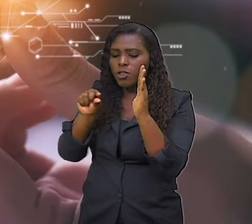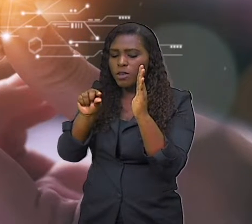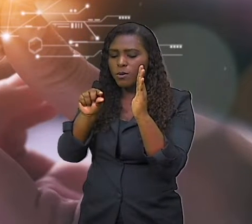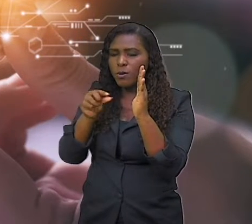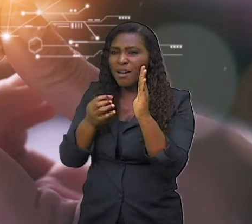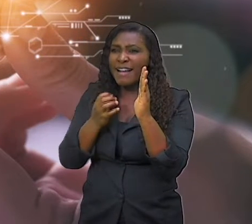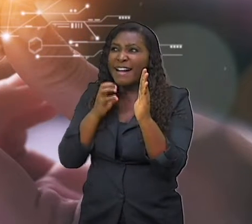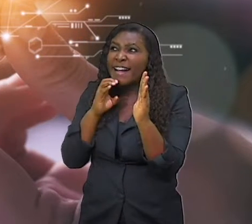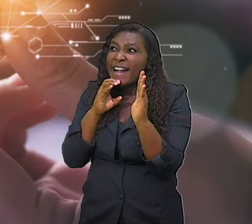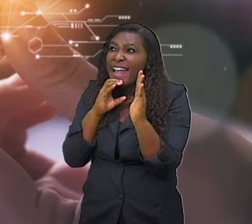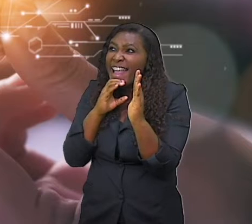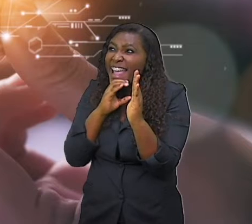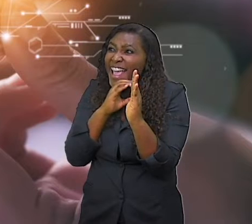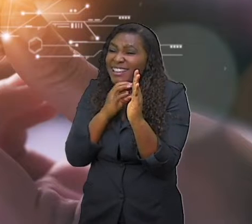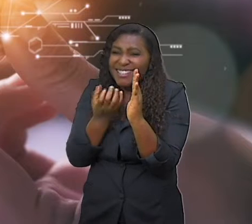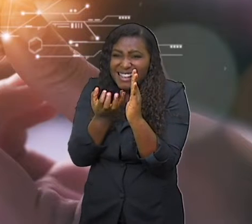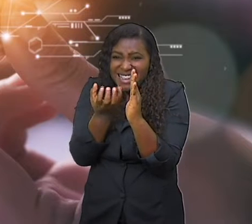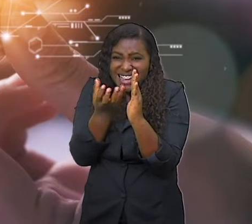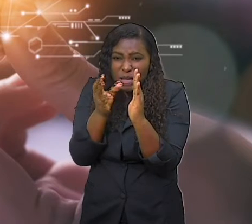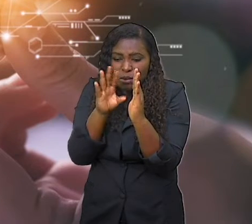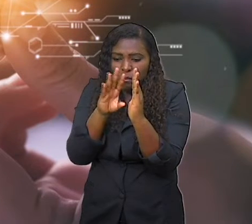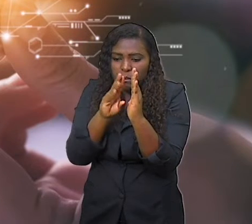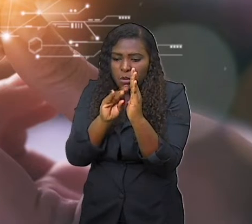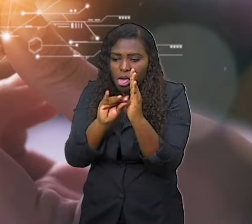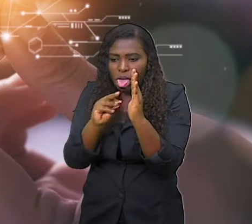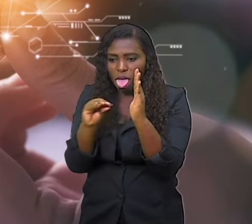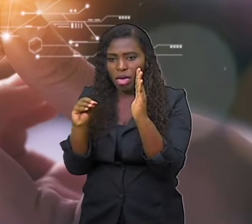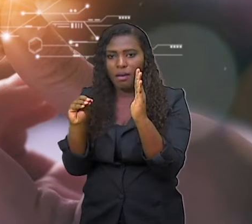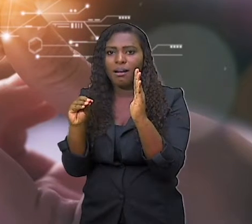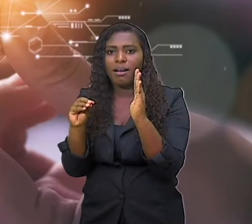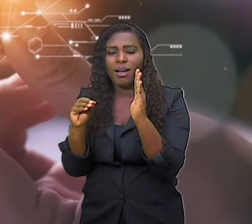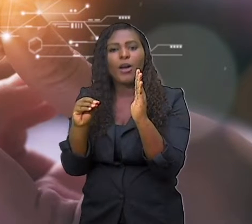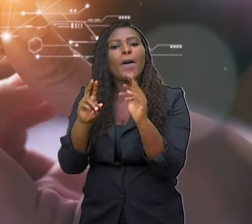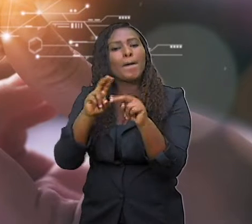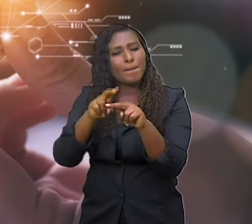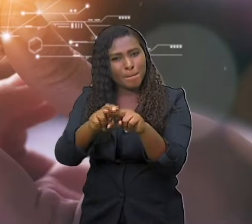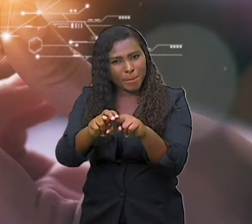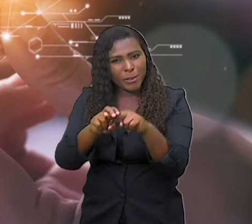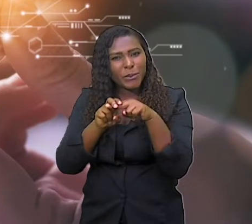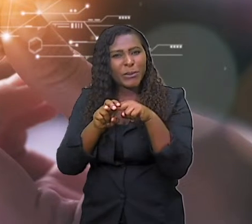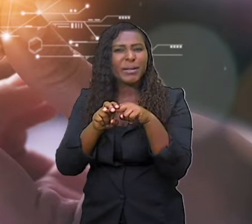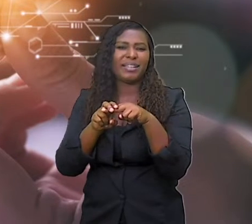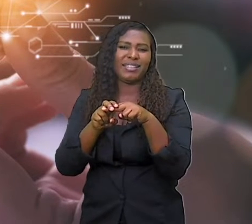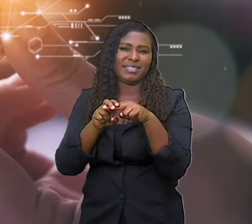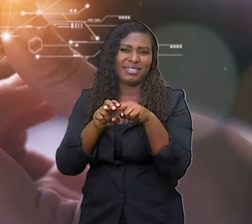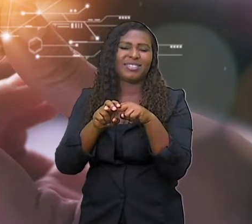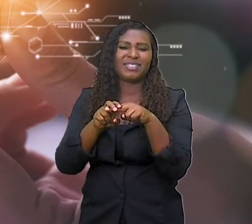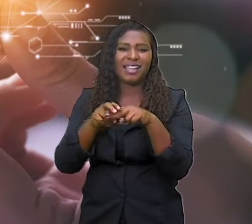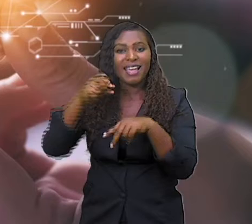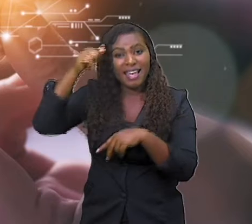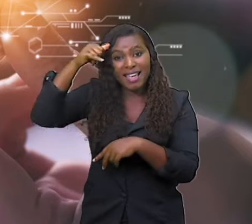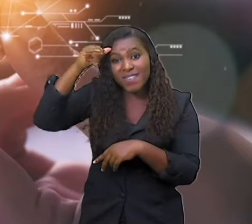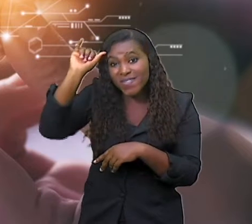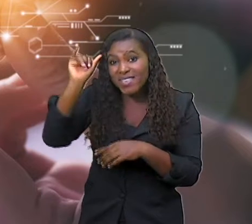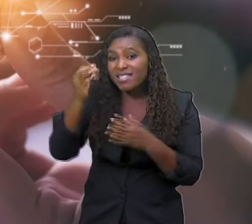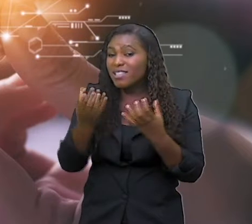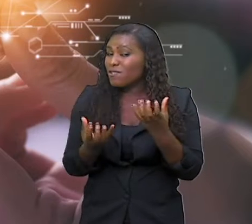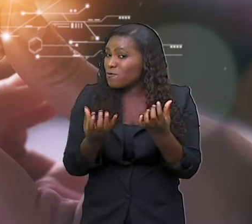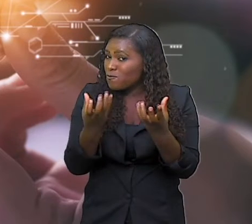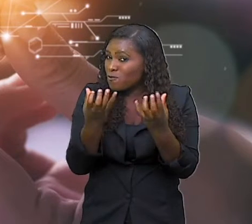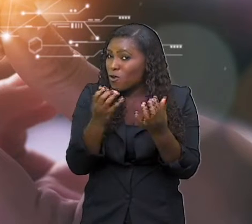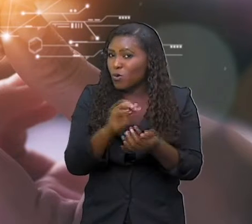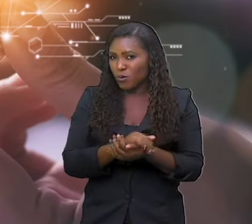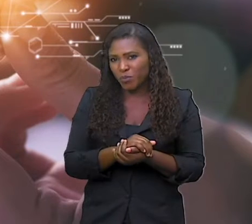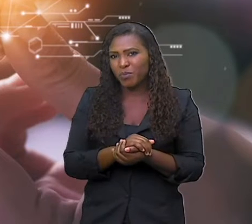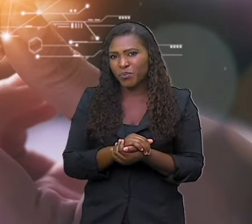elétrica na instalação, então, com isso, eles conseguiram evitar incêndios. Aos